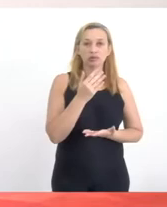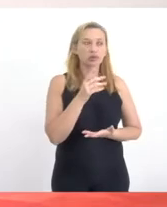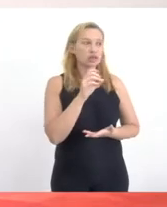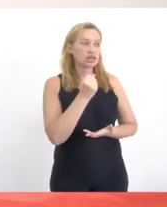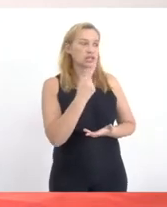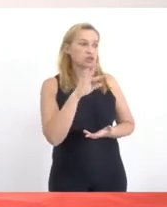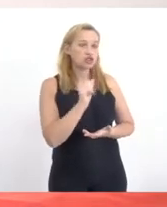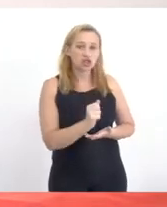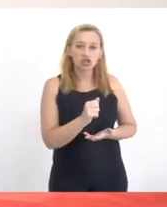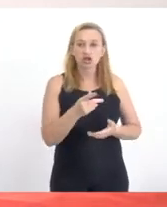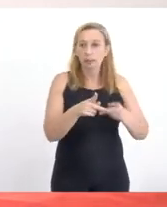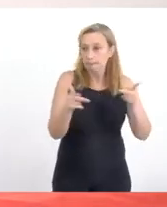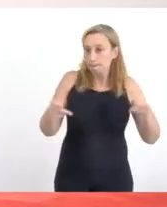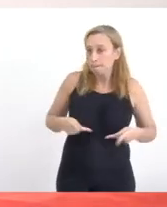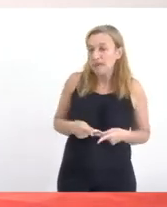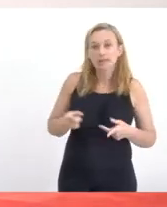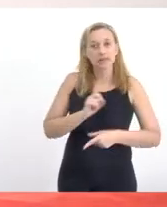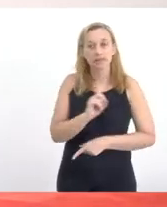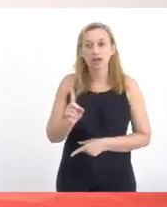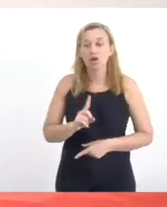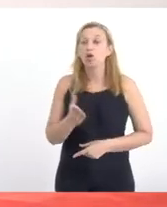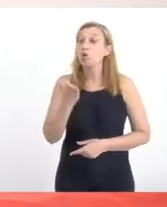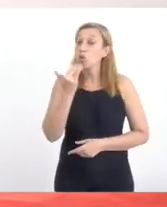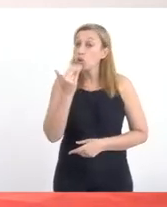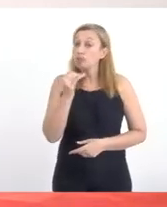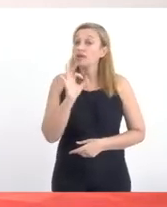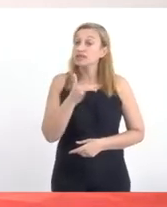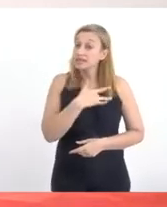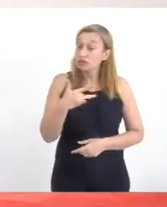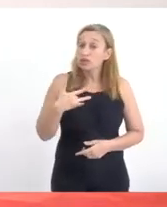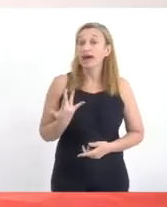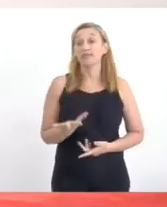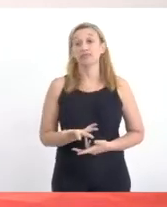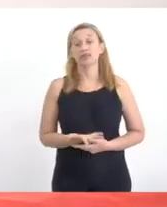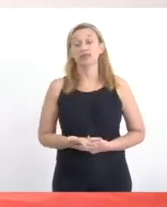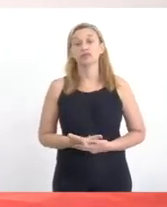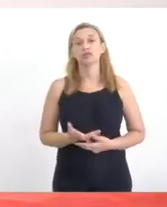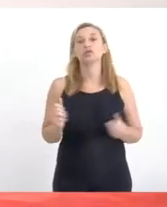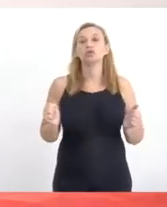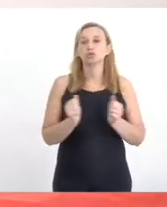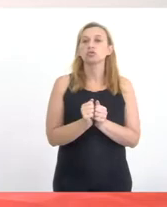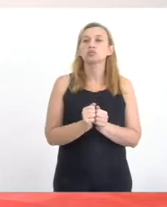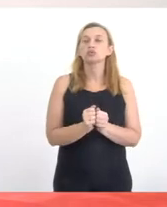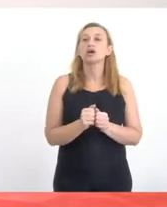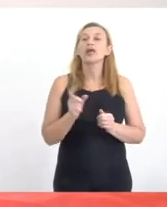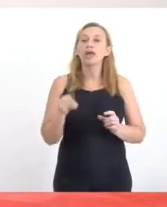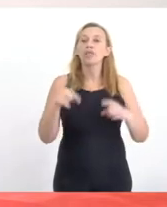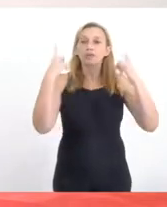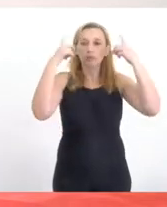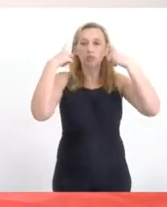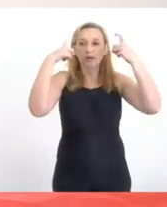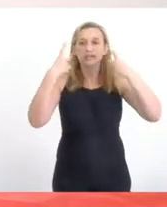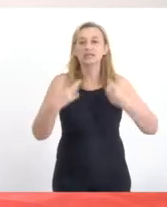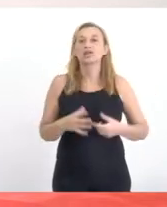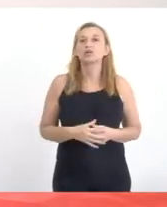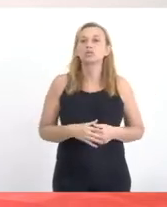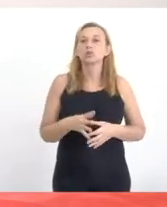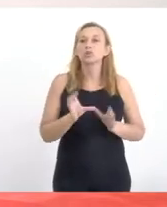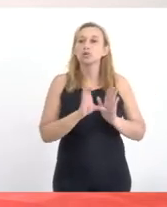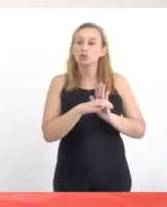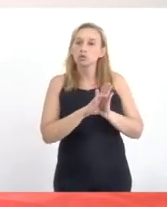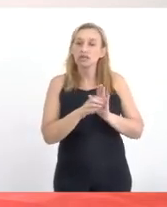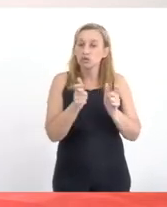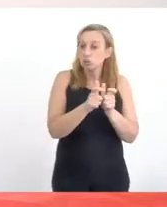salsicha tá comendo uma pizza não a gente tem uma questão nutricional nutritiva também atrelada é esse e essa é uma preocupação é um